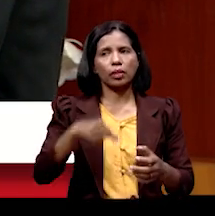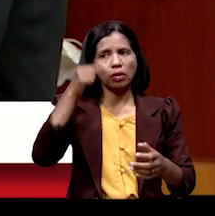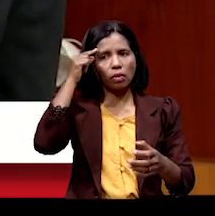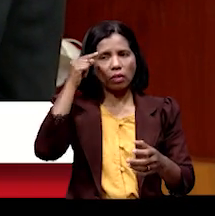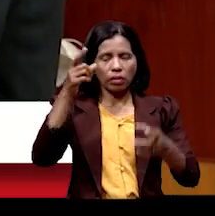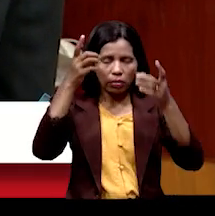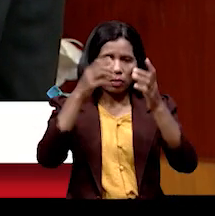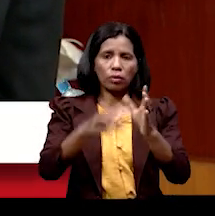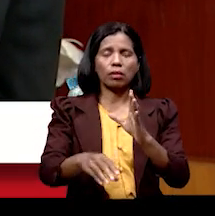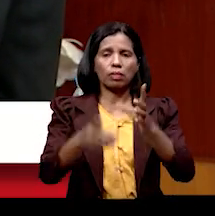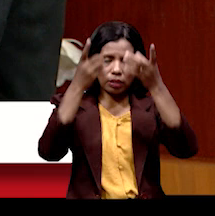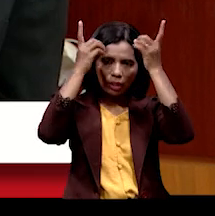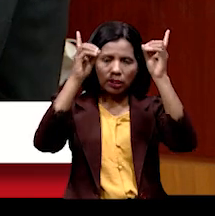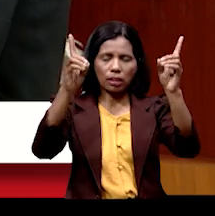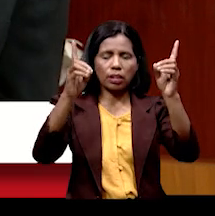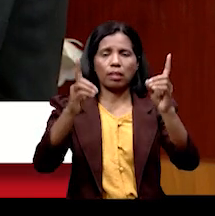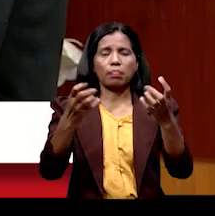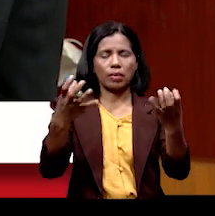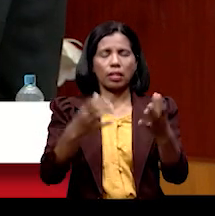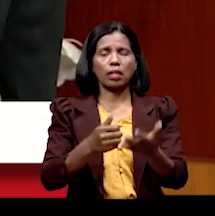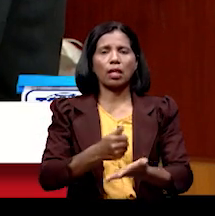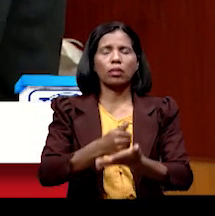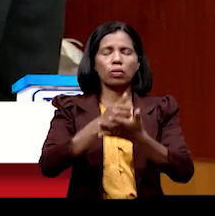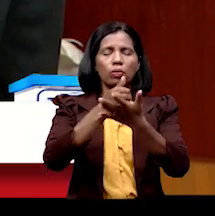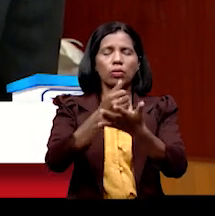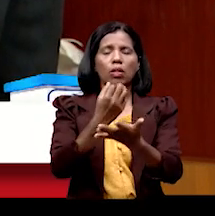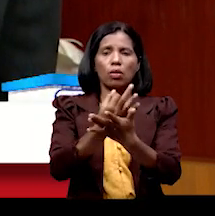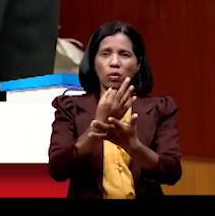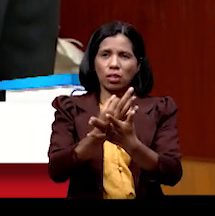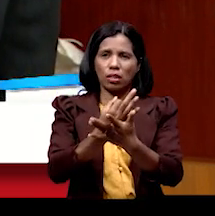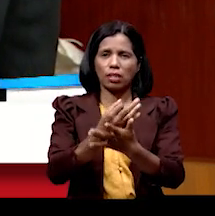lubu kira apoio subsidio cesta básica